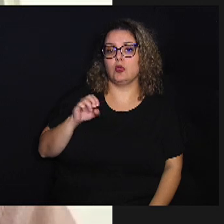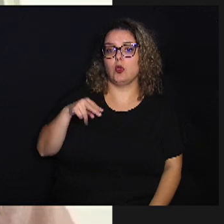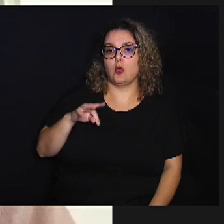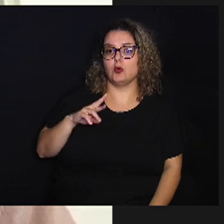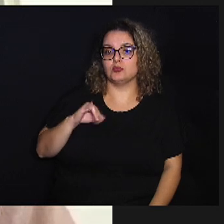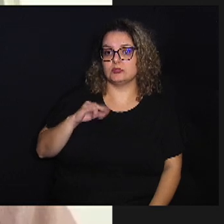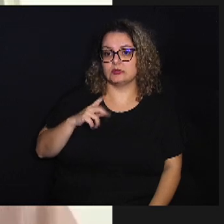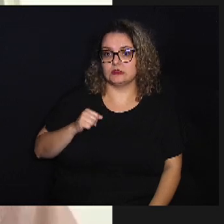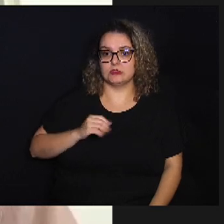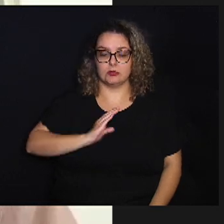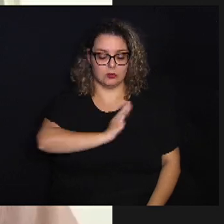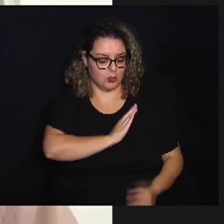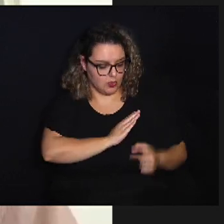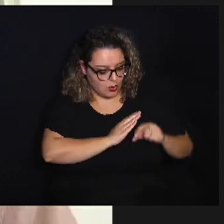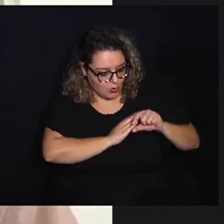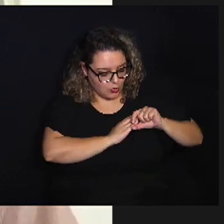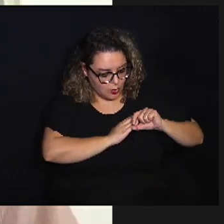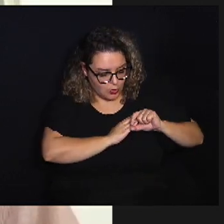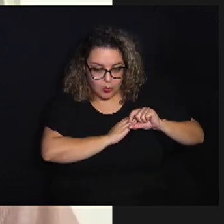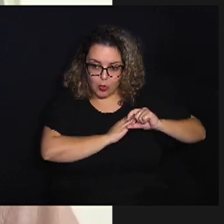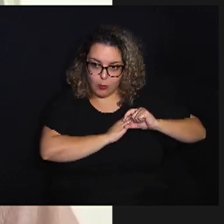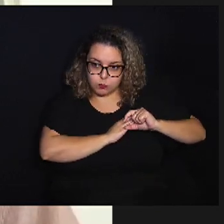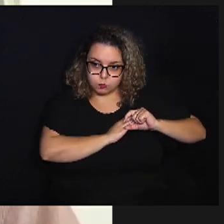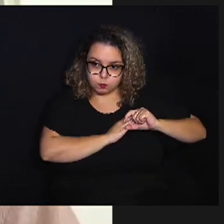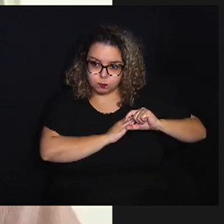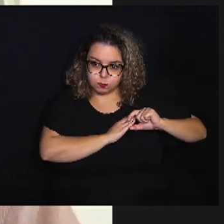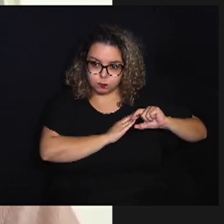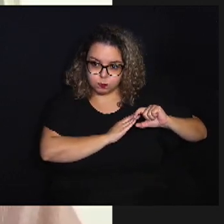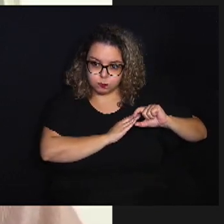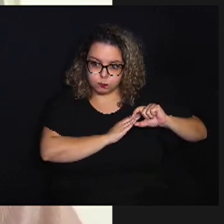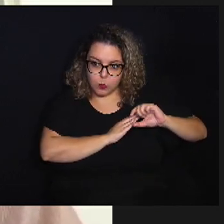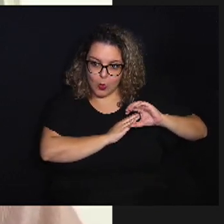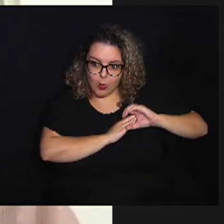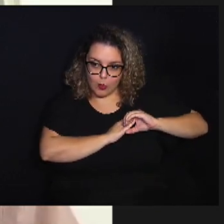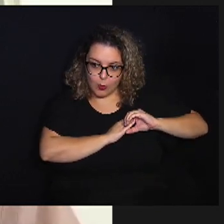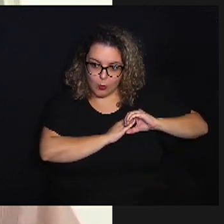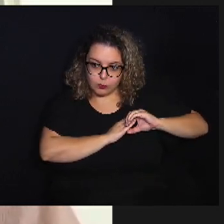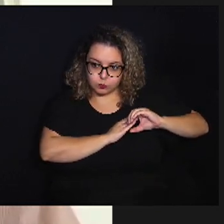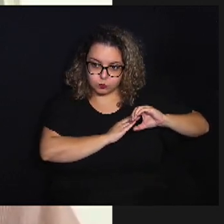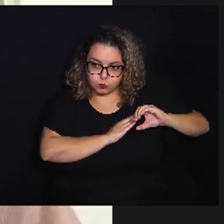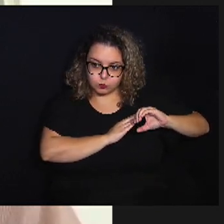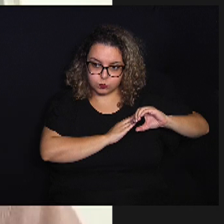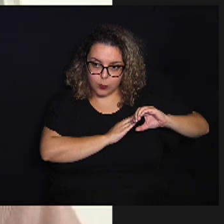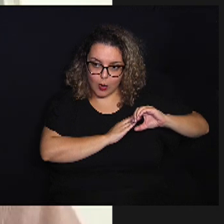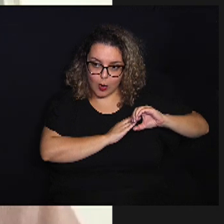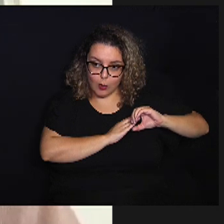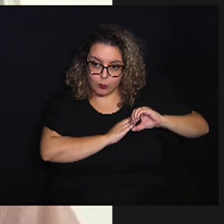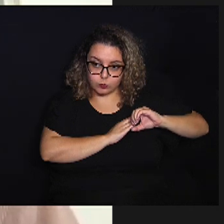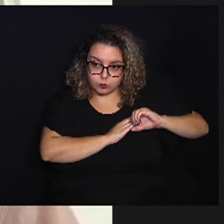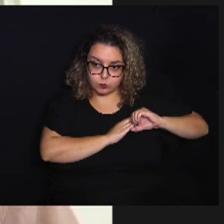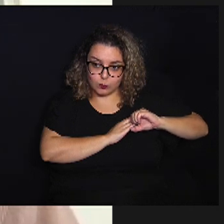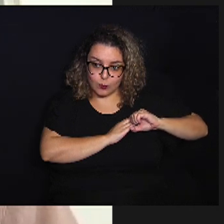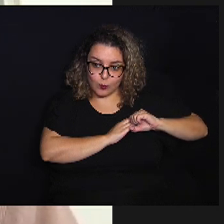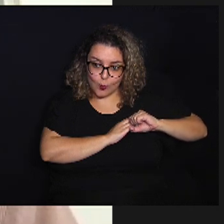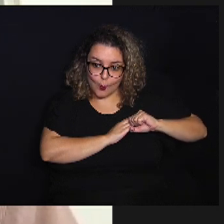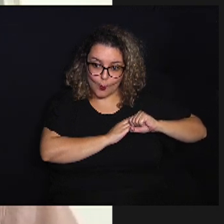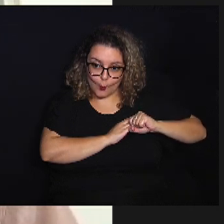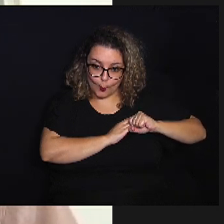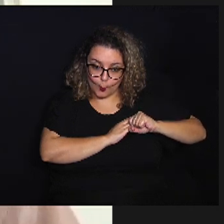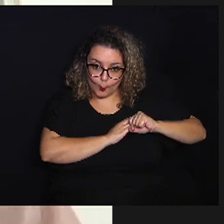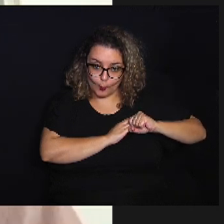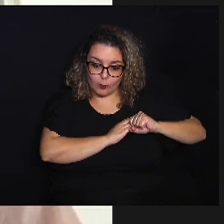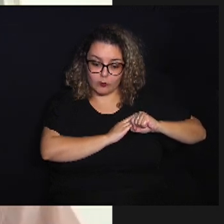dos vasos arteriais. Isso provoca um aumento da pressão arterial e, consequentemente, um aumento da